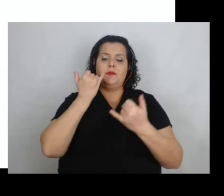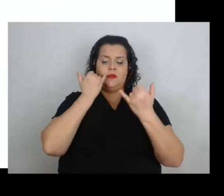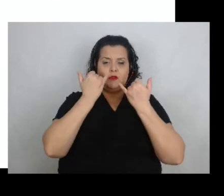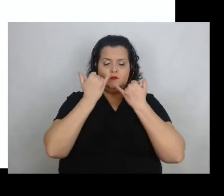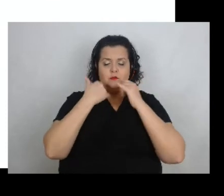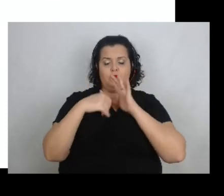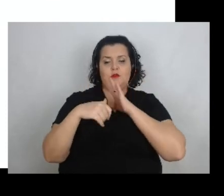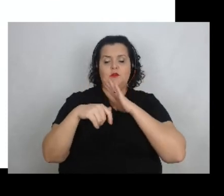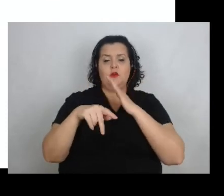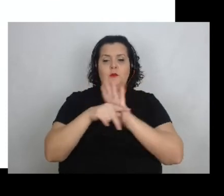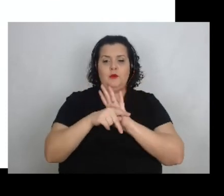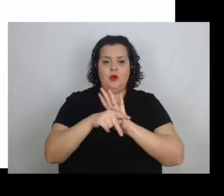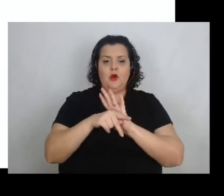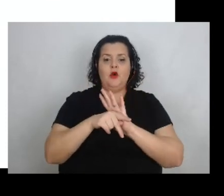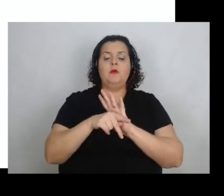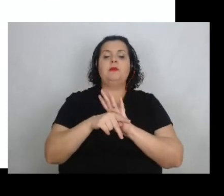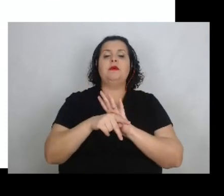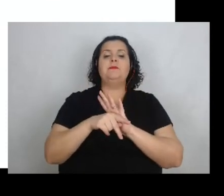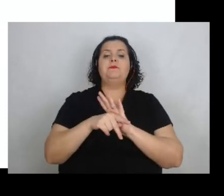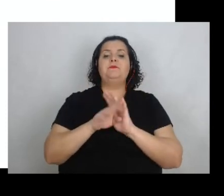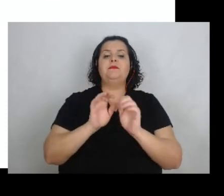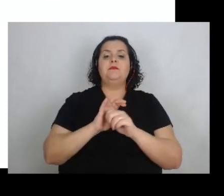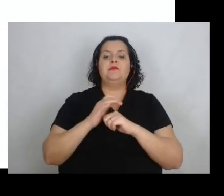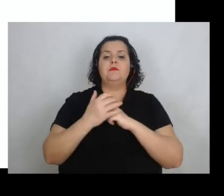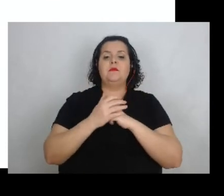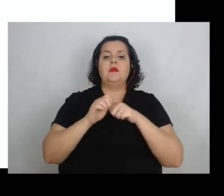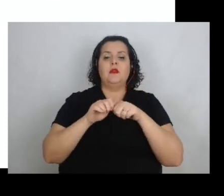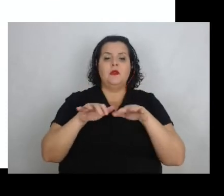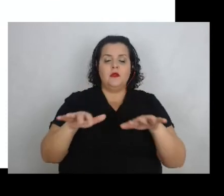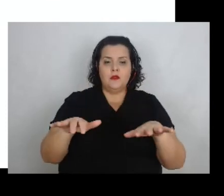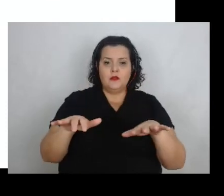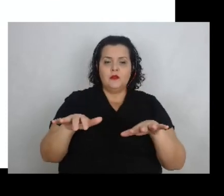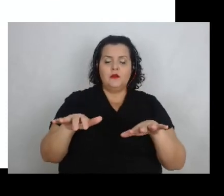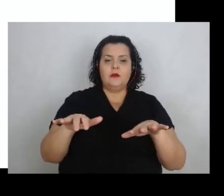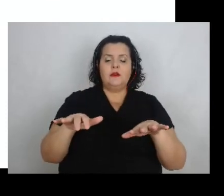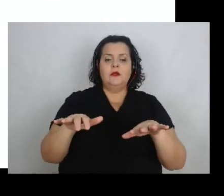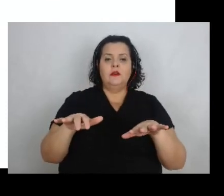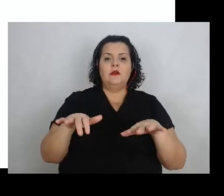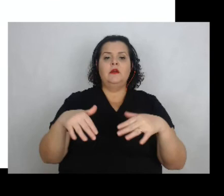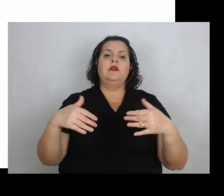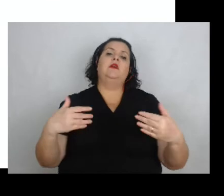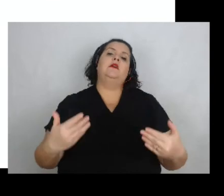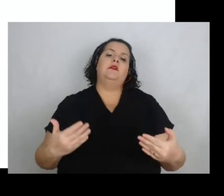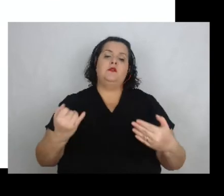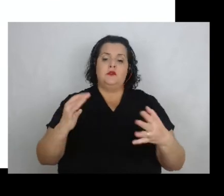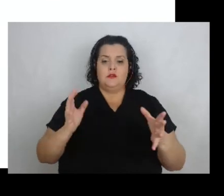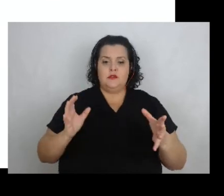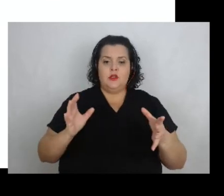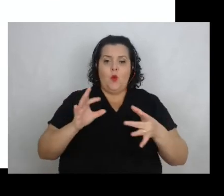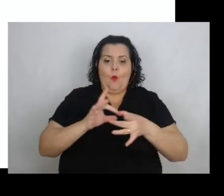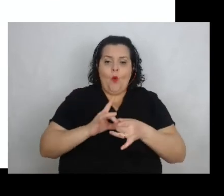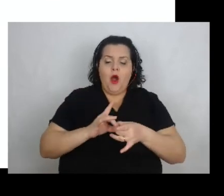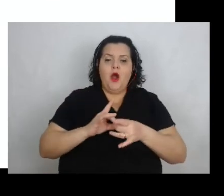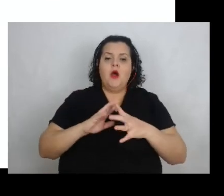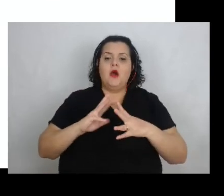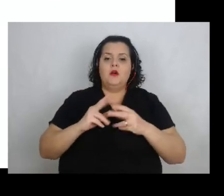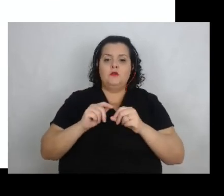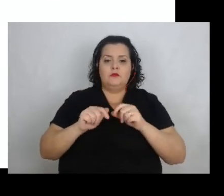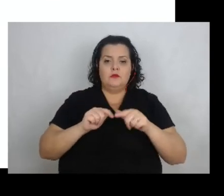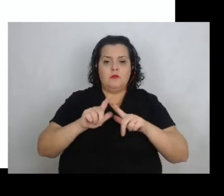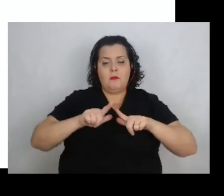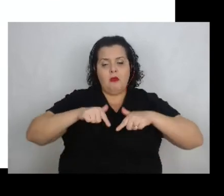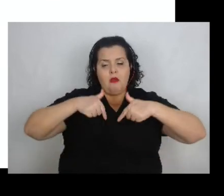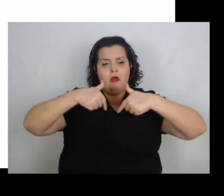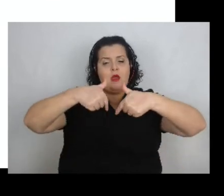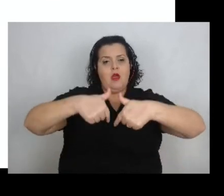a pesquisa de campo da investigação epidemiológica e se somar no esforço de qualificar o enfrentamento da